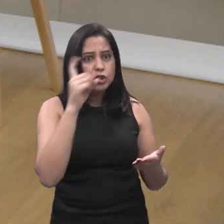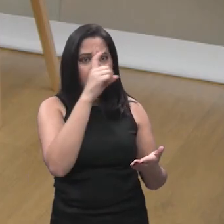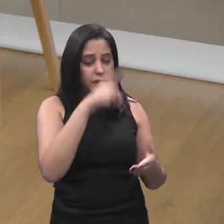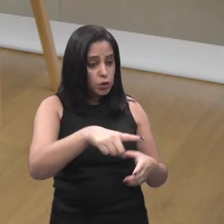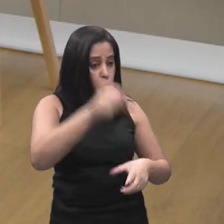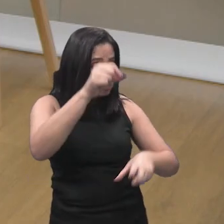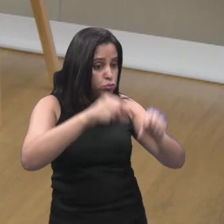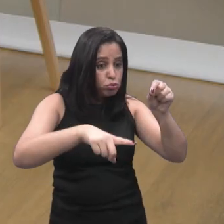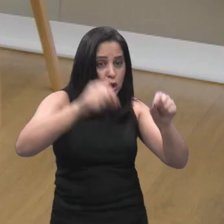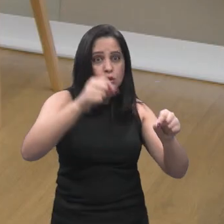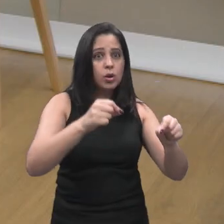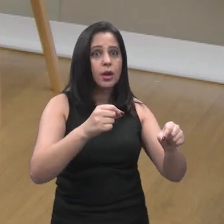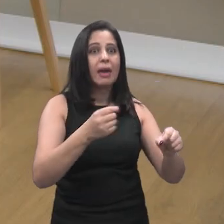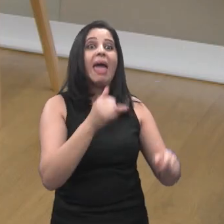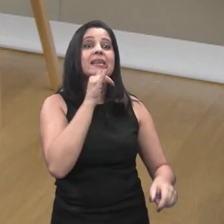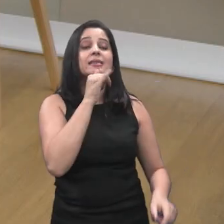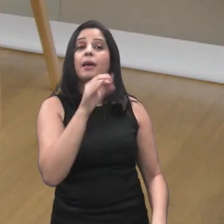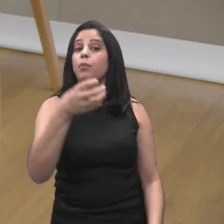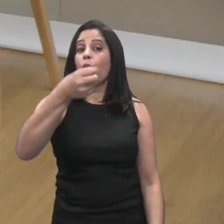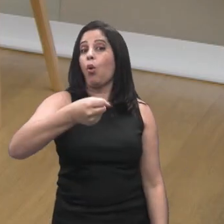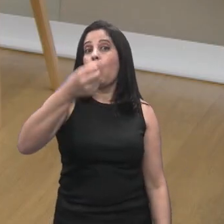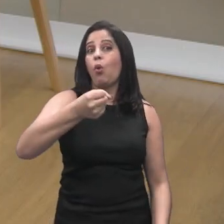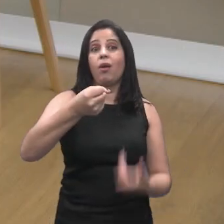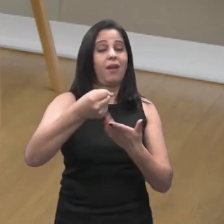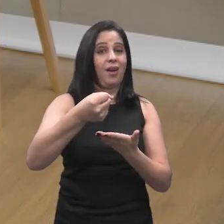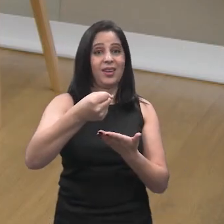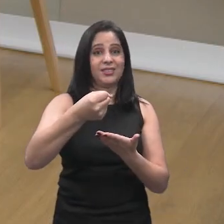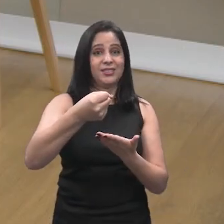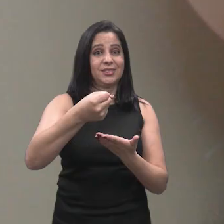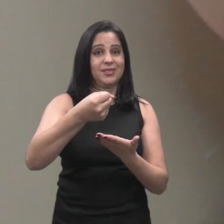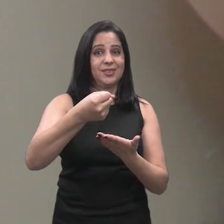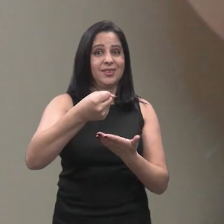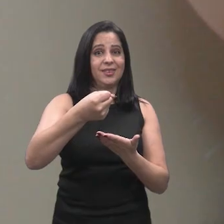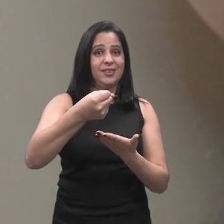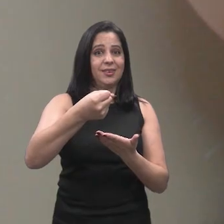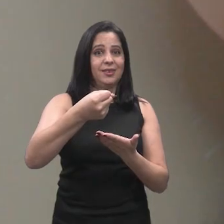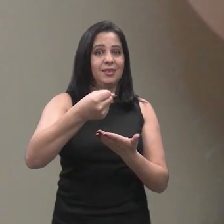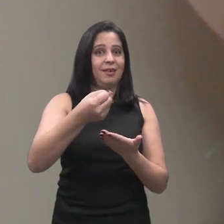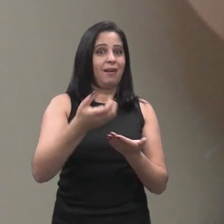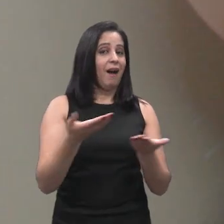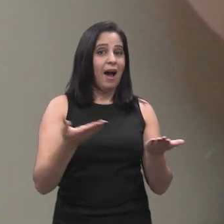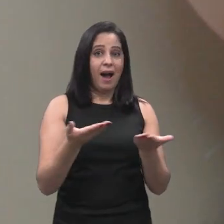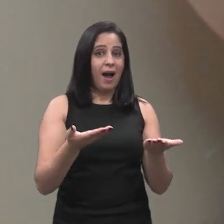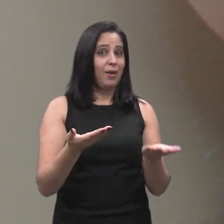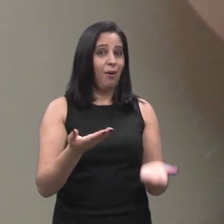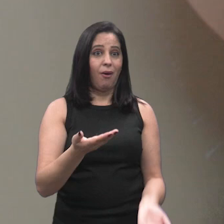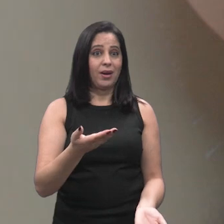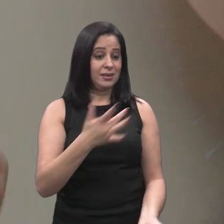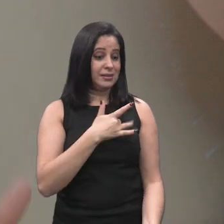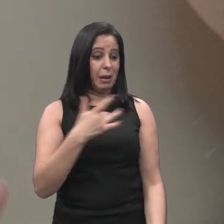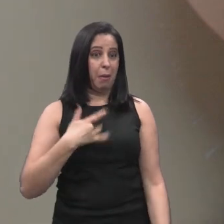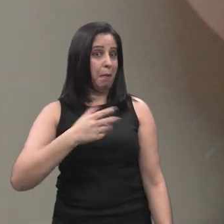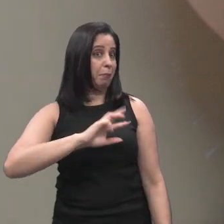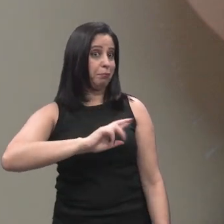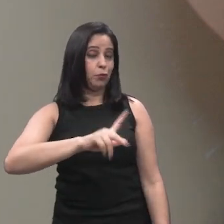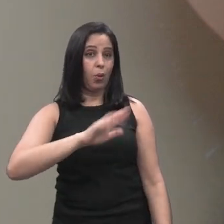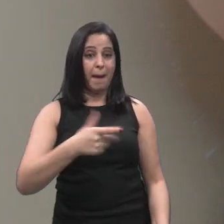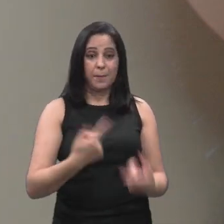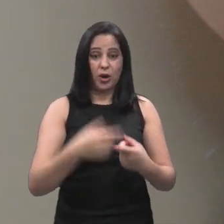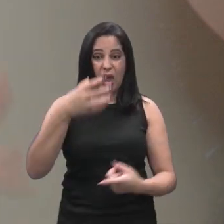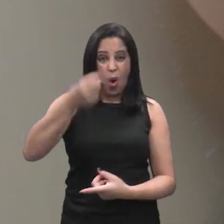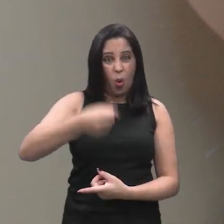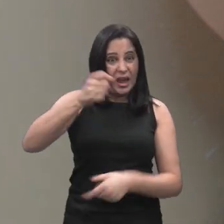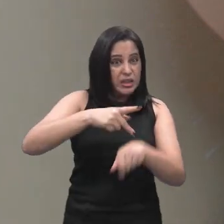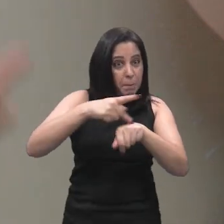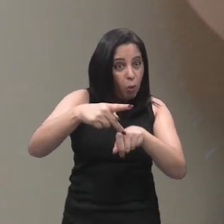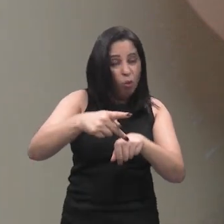por exemplo, né? Que hoje já não é tão mais puro como era antes. Então, de fato, está ficando cada vez